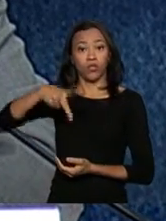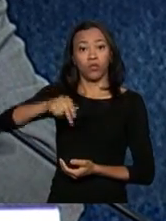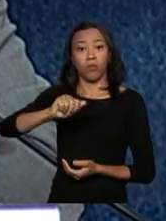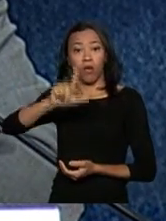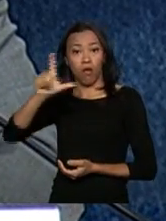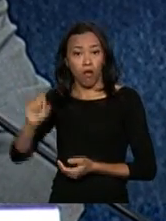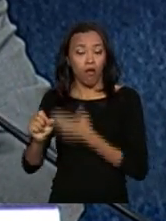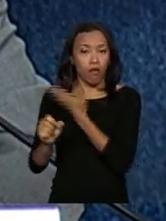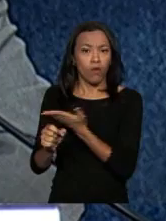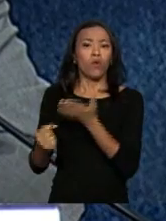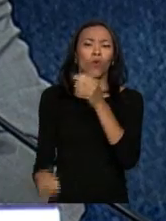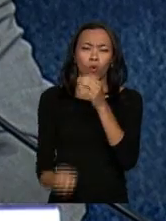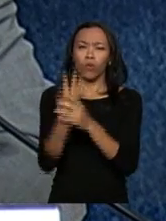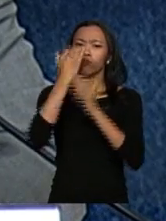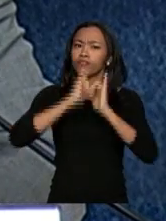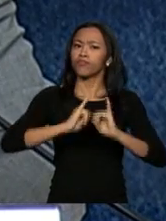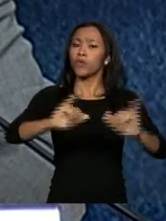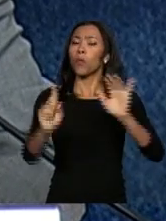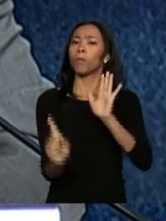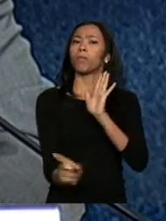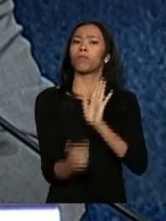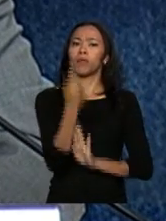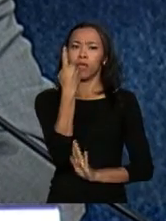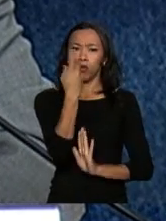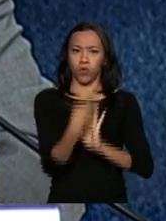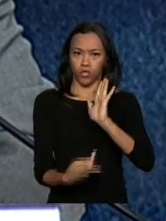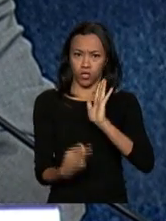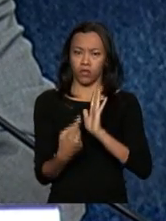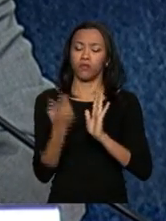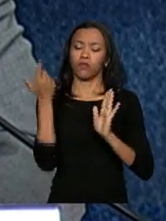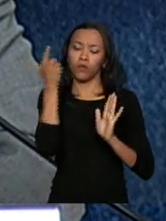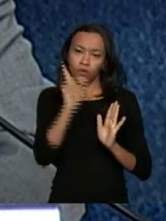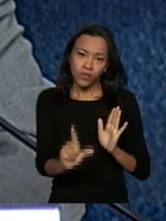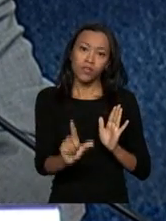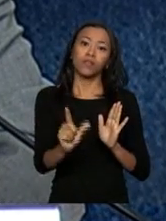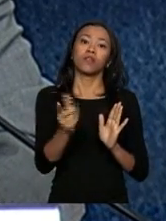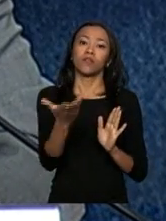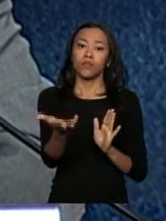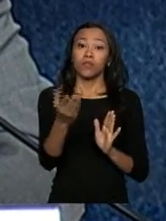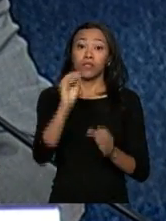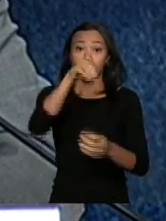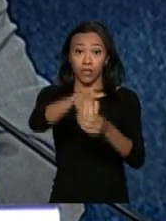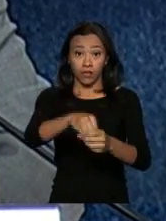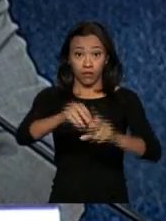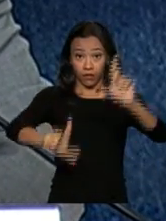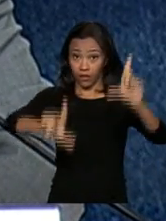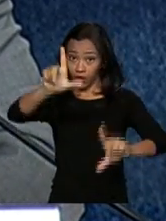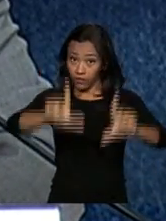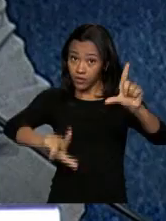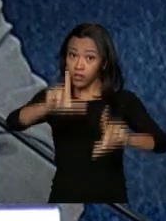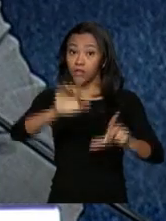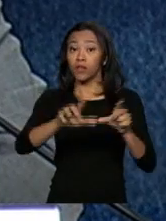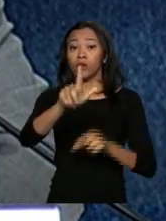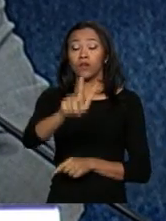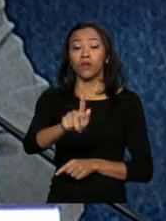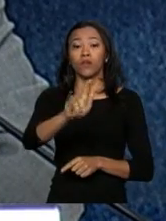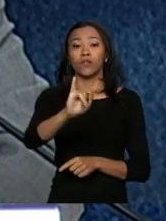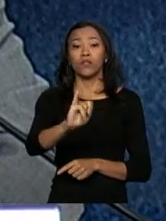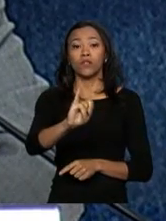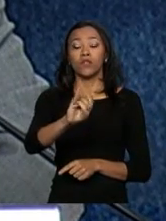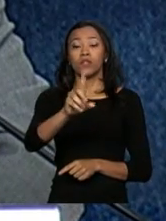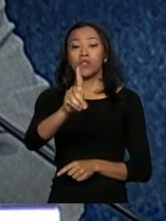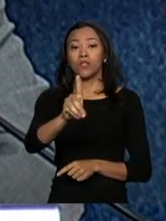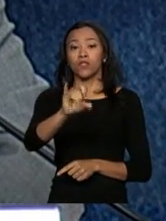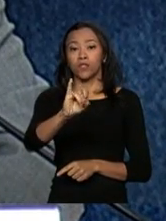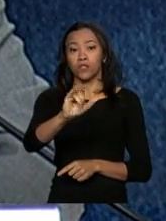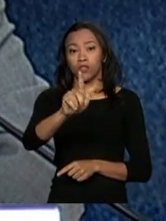projetos eh pilotos um foi a recuperação do midor jinga na TV digital que continua até hoje agora junto com a